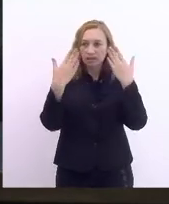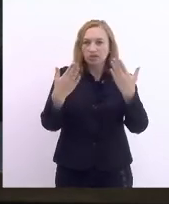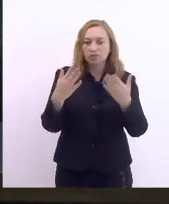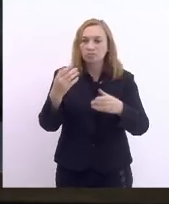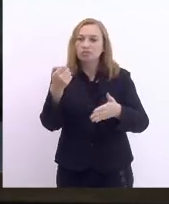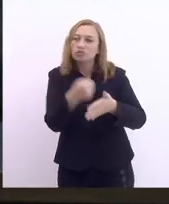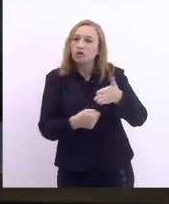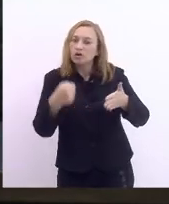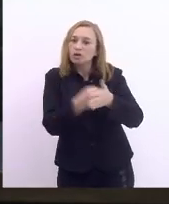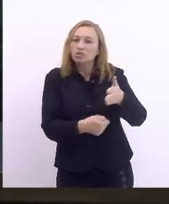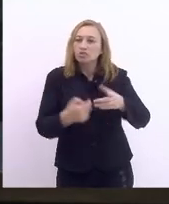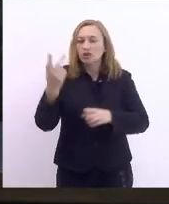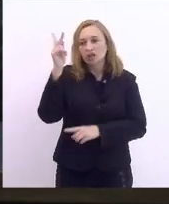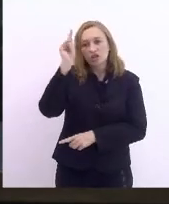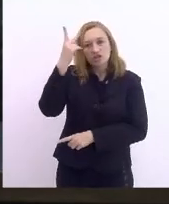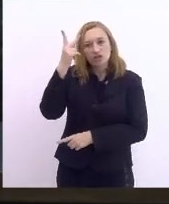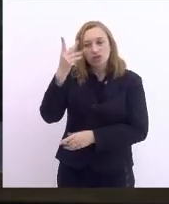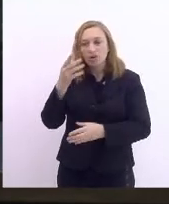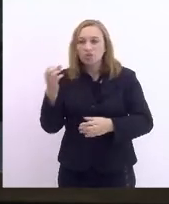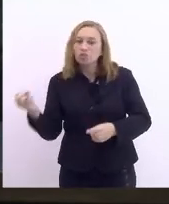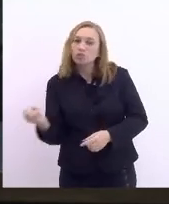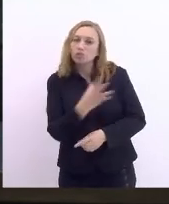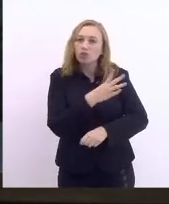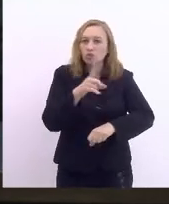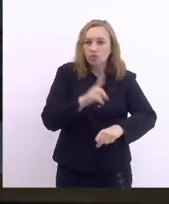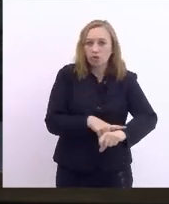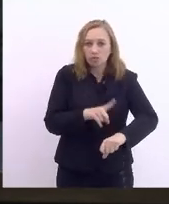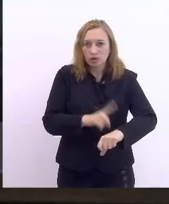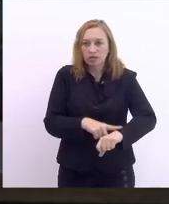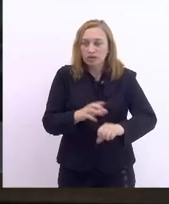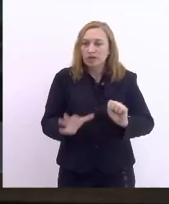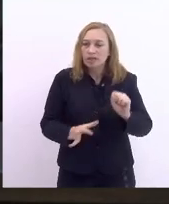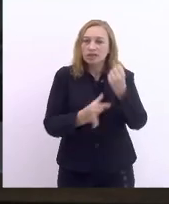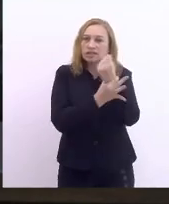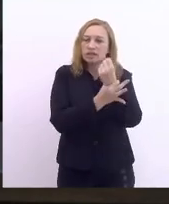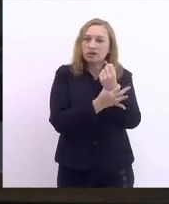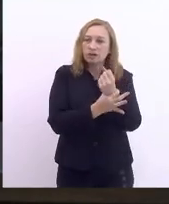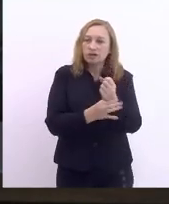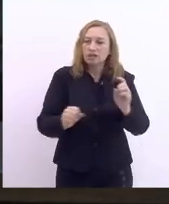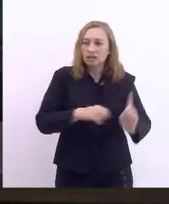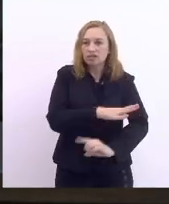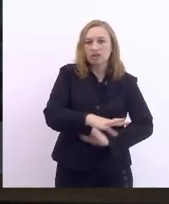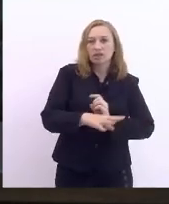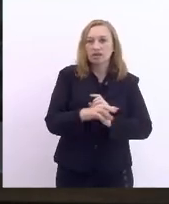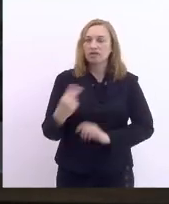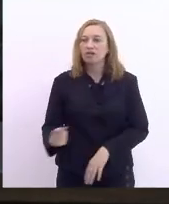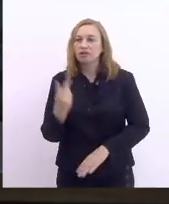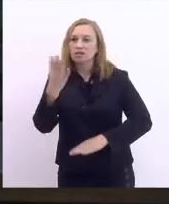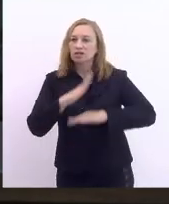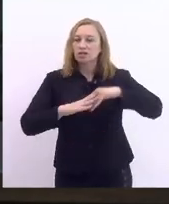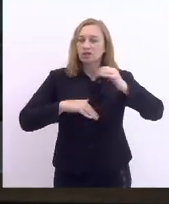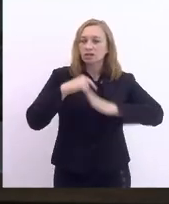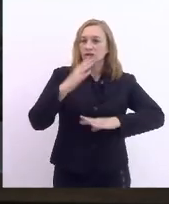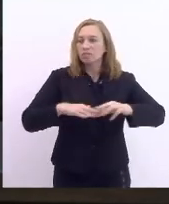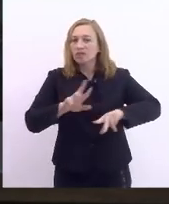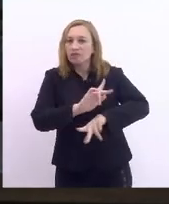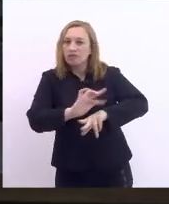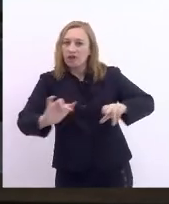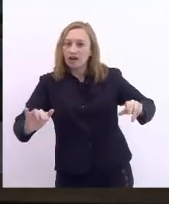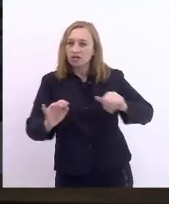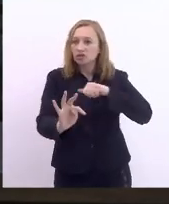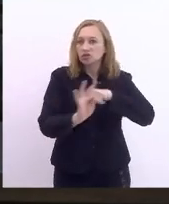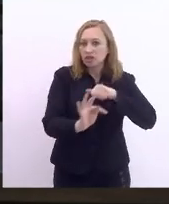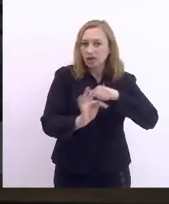histórica mas principalmente o início de uma nova época com mais segurança a sociedade e valorização profissional para milhares de técnicos